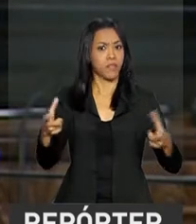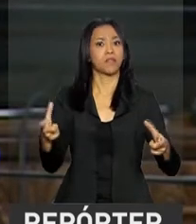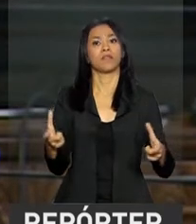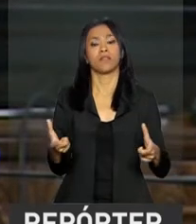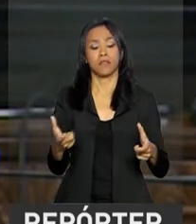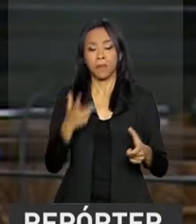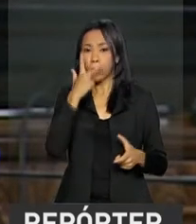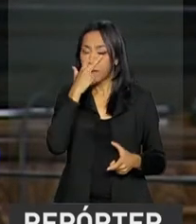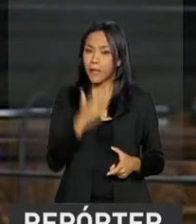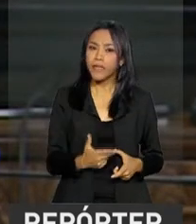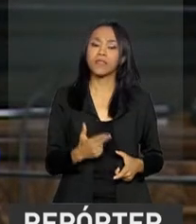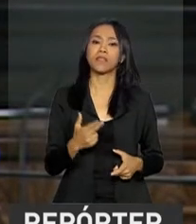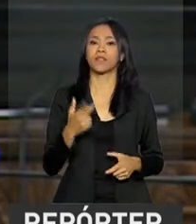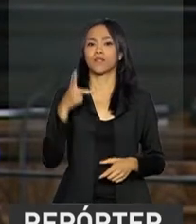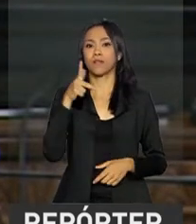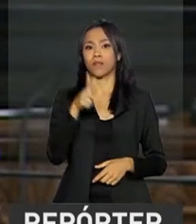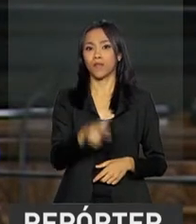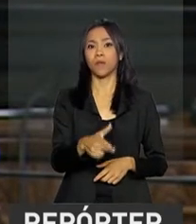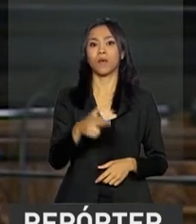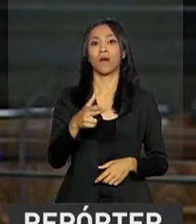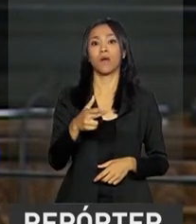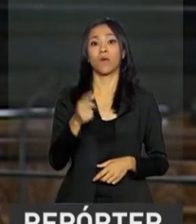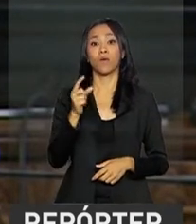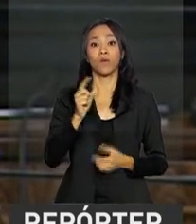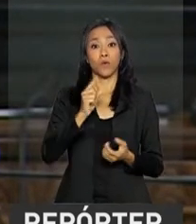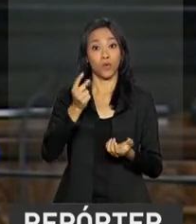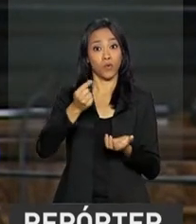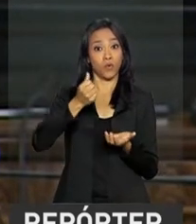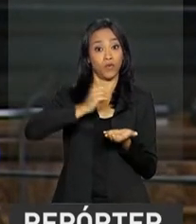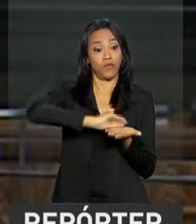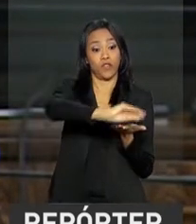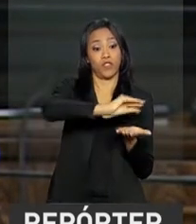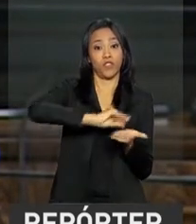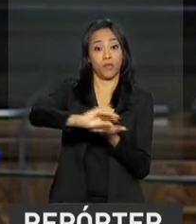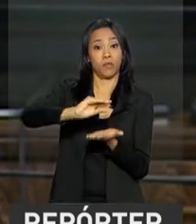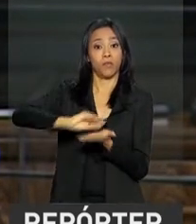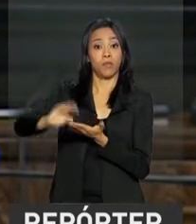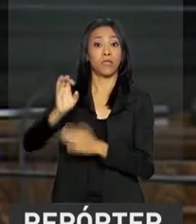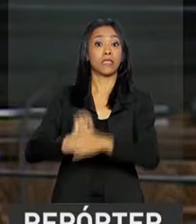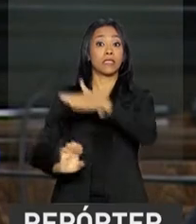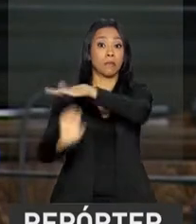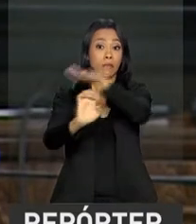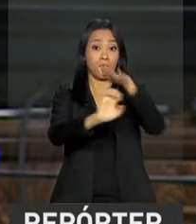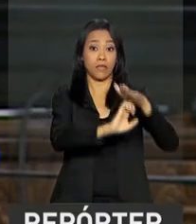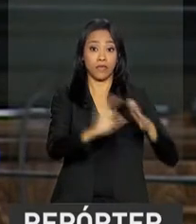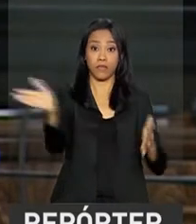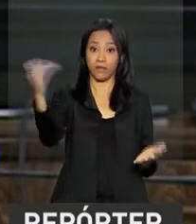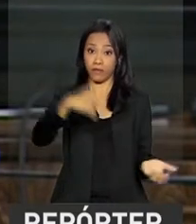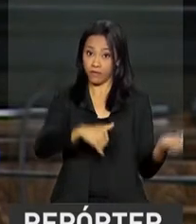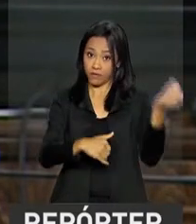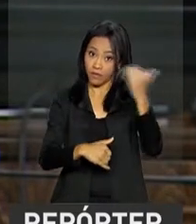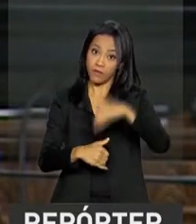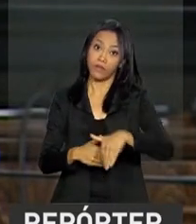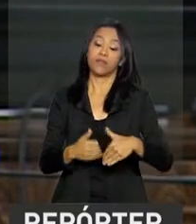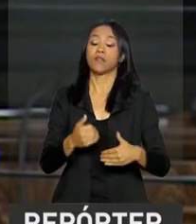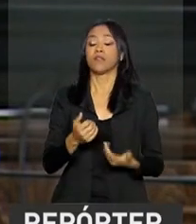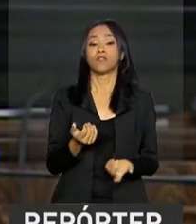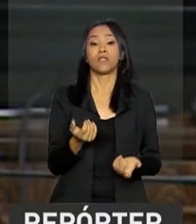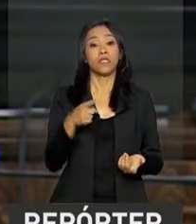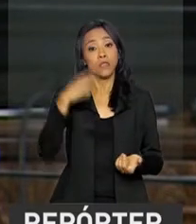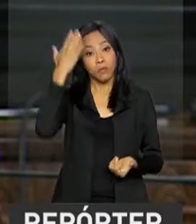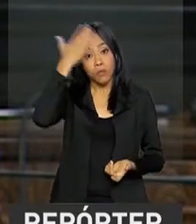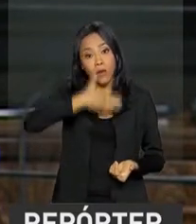parecido com o crescimento dos investimentos das empresas o que é interessante que isso mostra que as